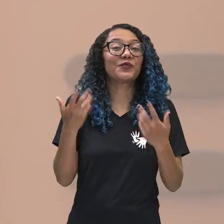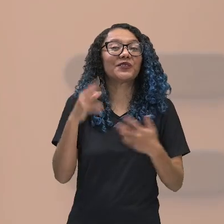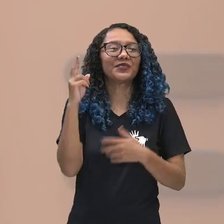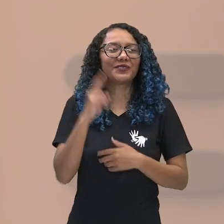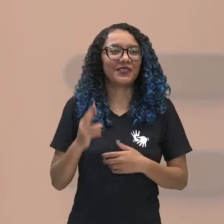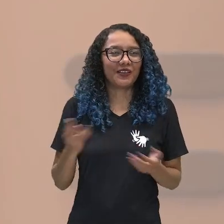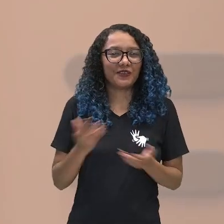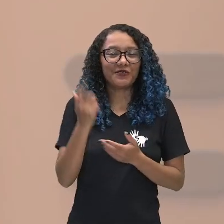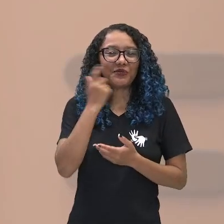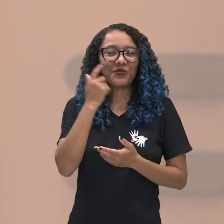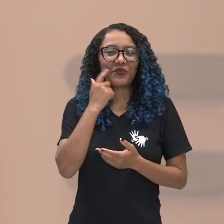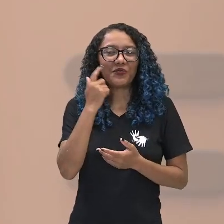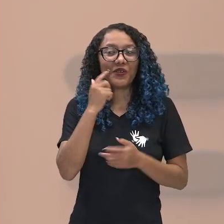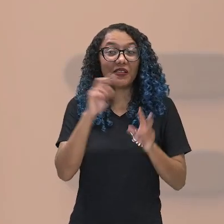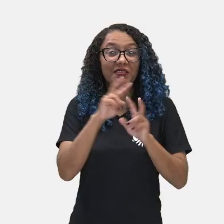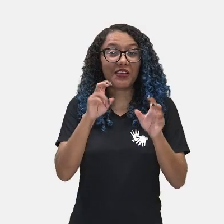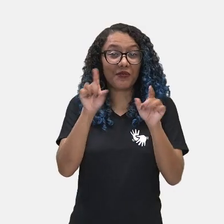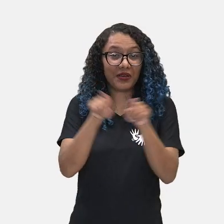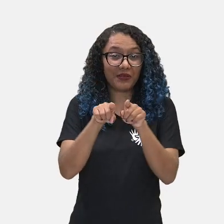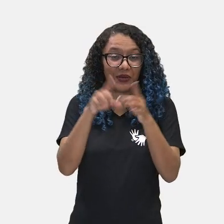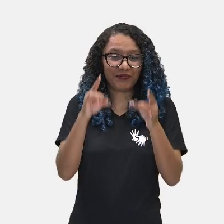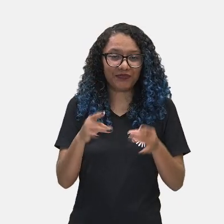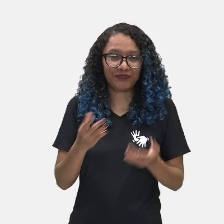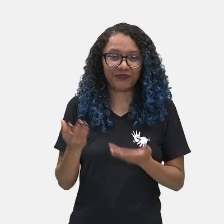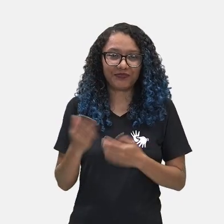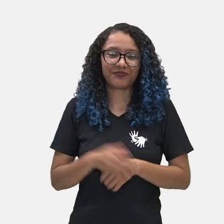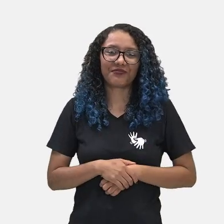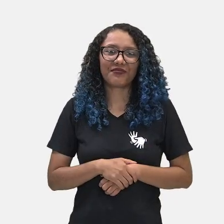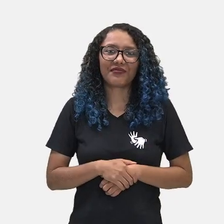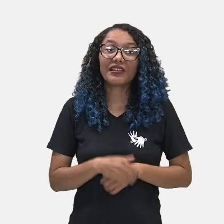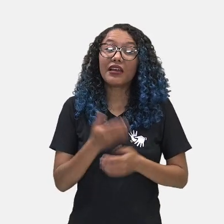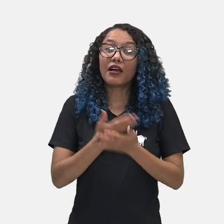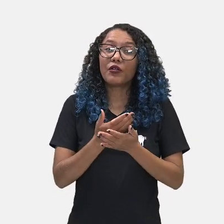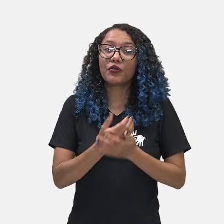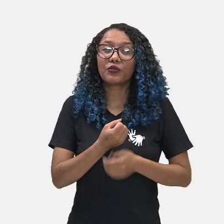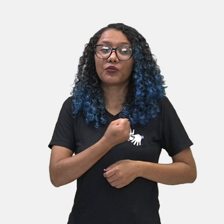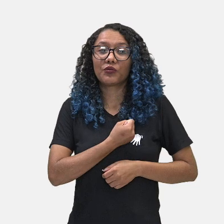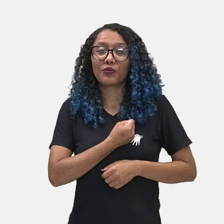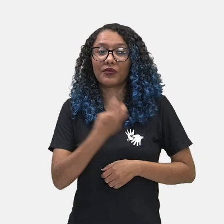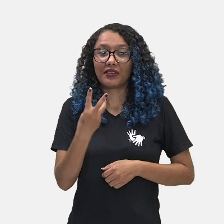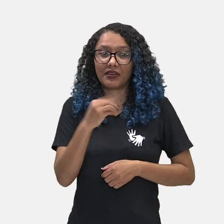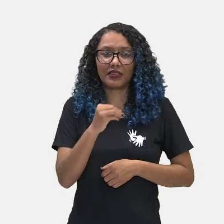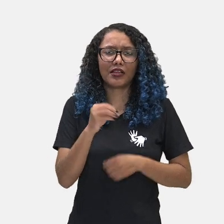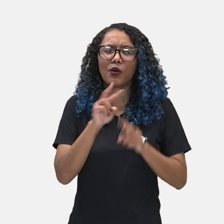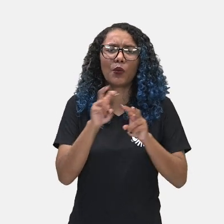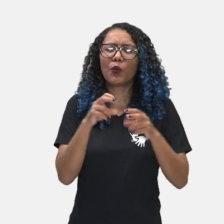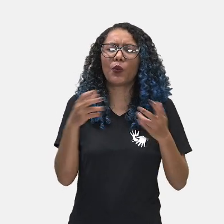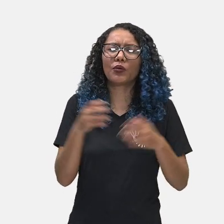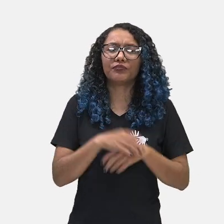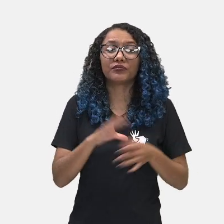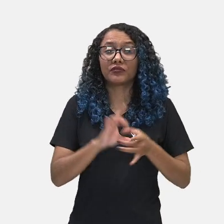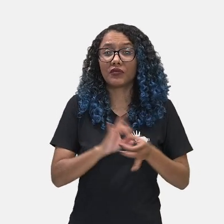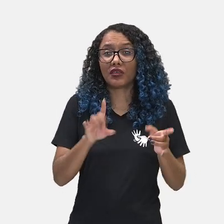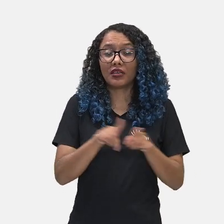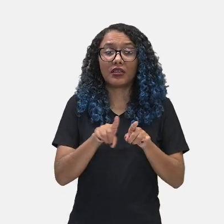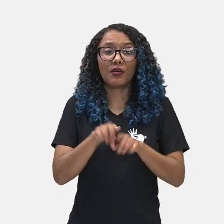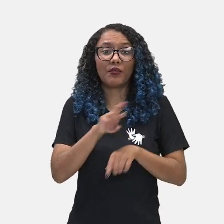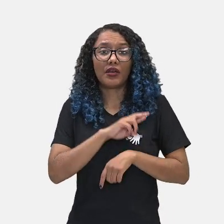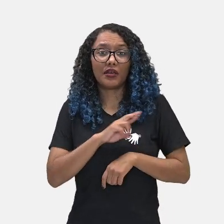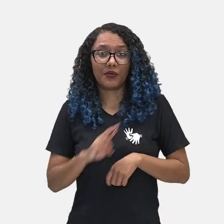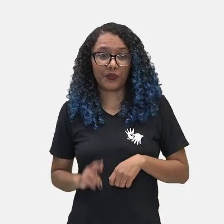acompanhar comigo o objeto e detalhamento da nossa aula. Vamos lá? Olha só, aula de número 30, objeto de conhecimento, abolição